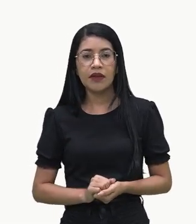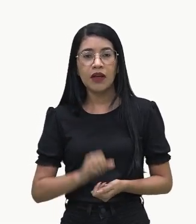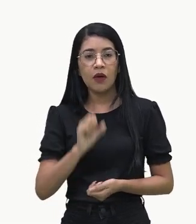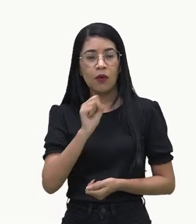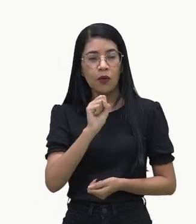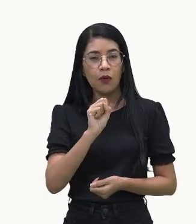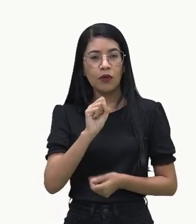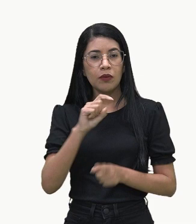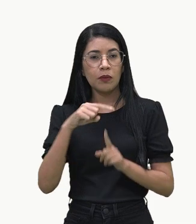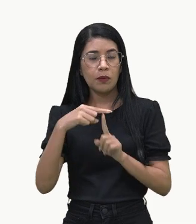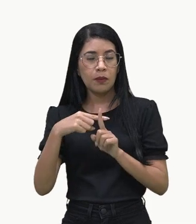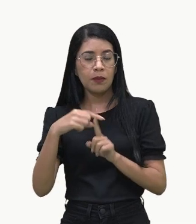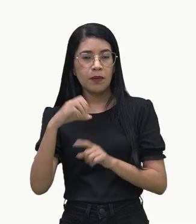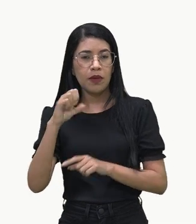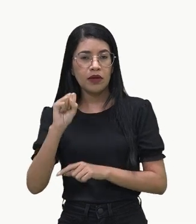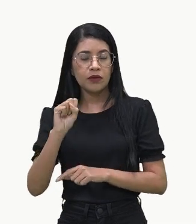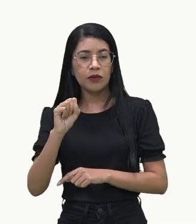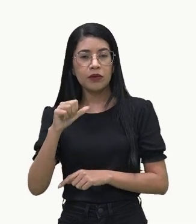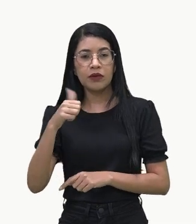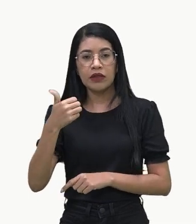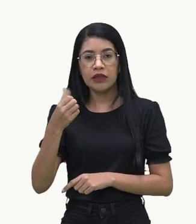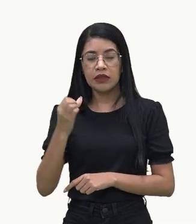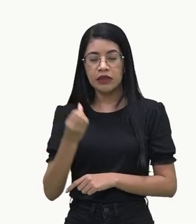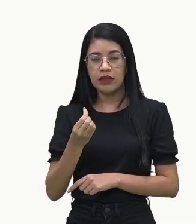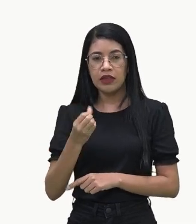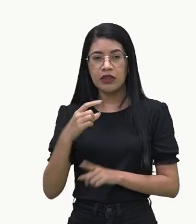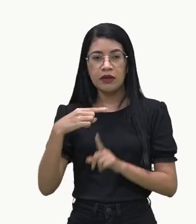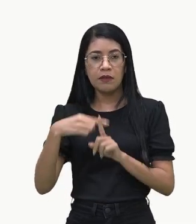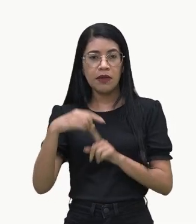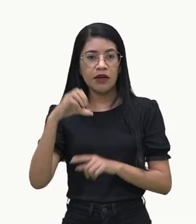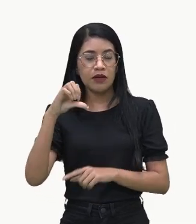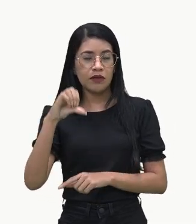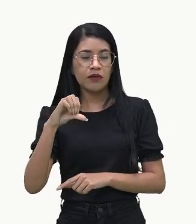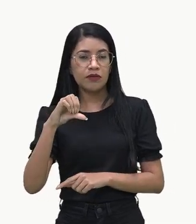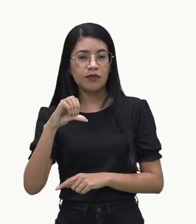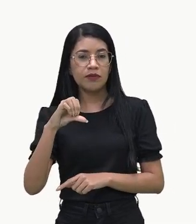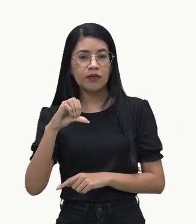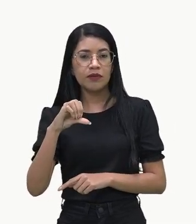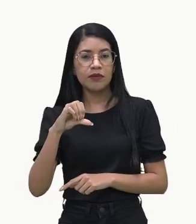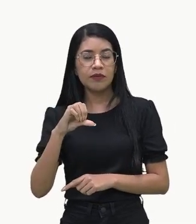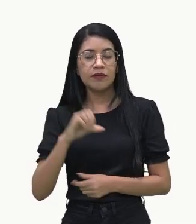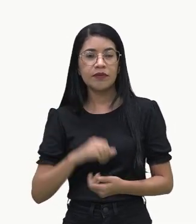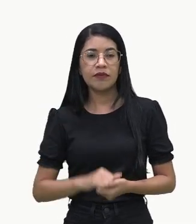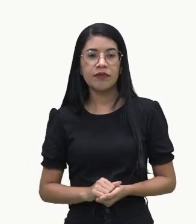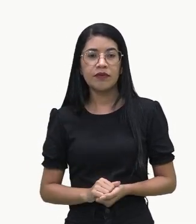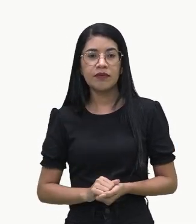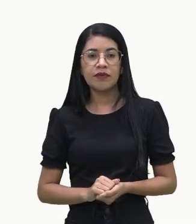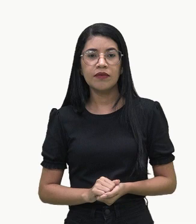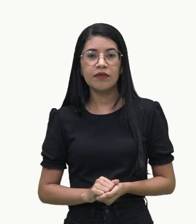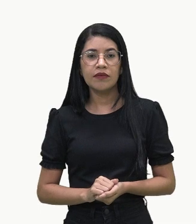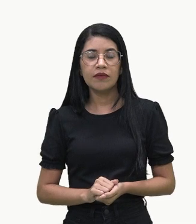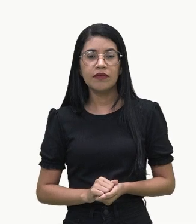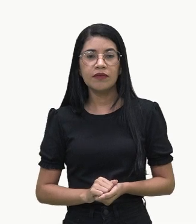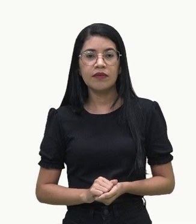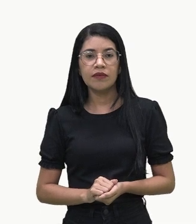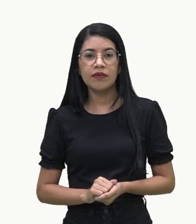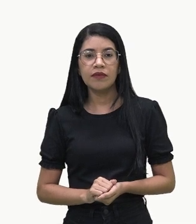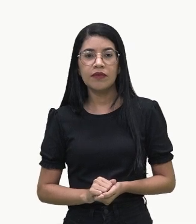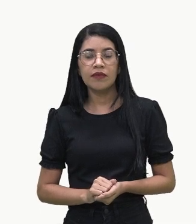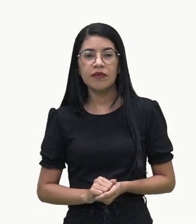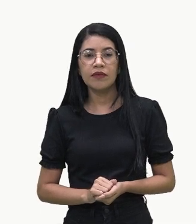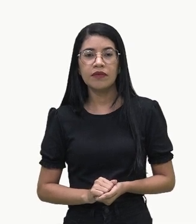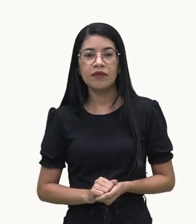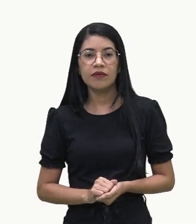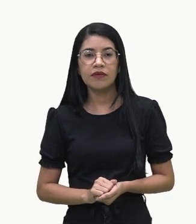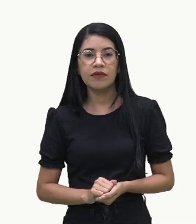8 somado a 8, 16. Com mais 9 vai dar quanto? Exatamente isso. Aí, quem vem para cá para